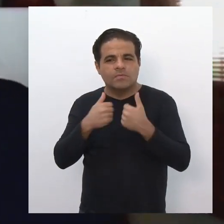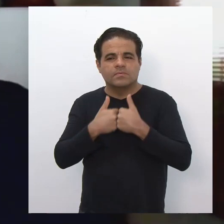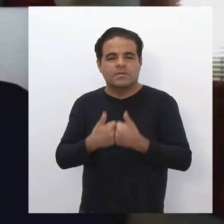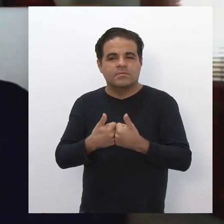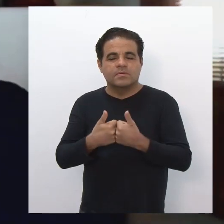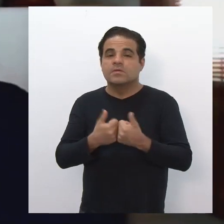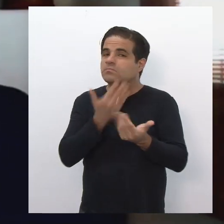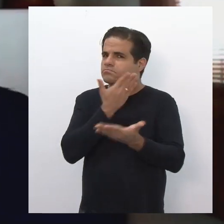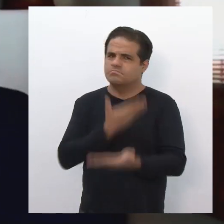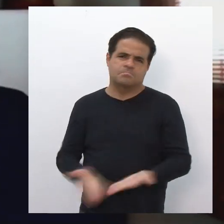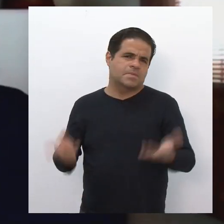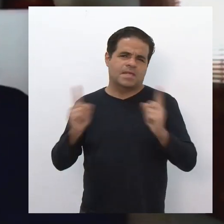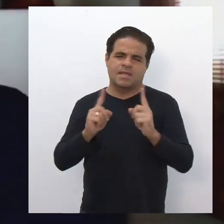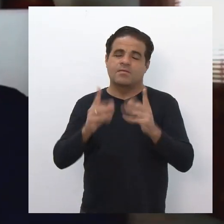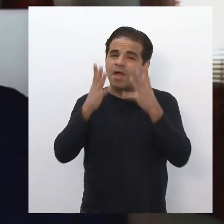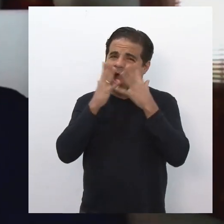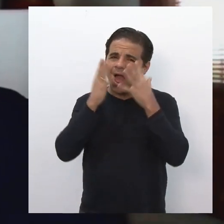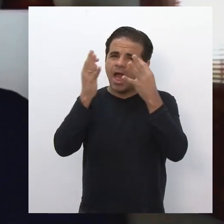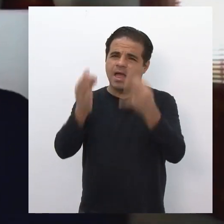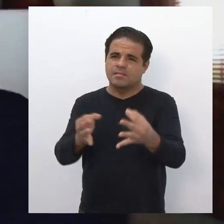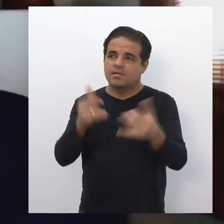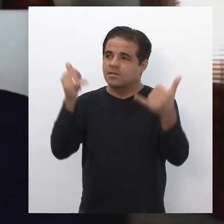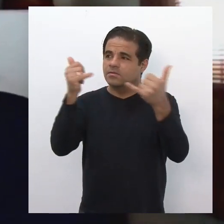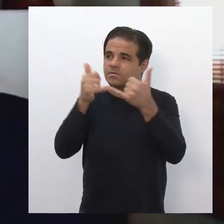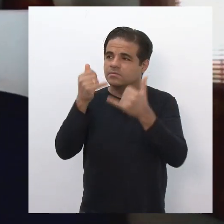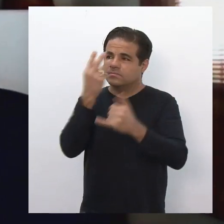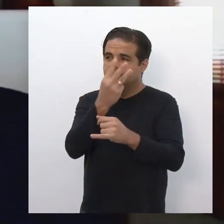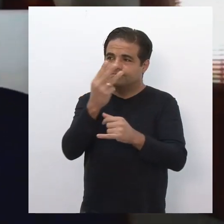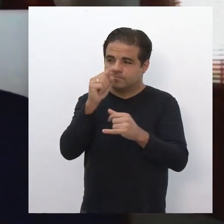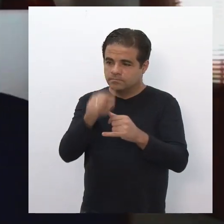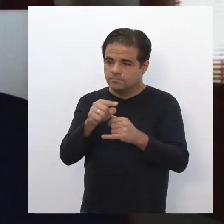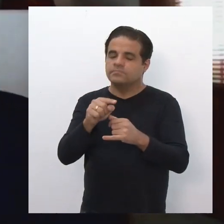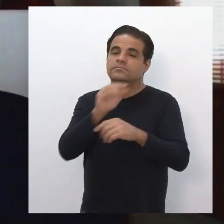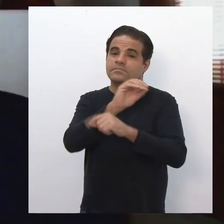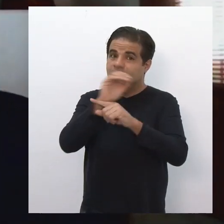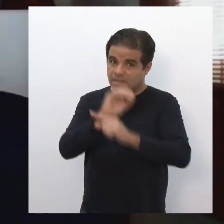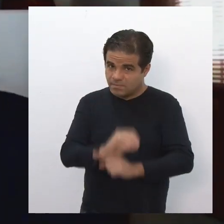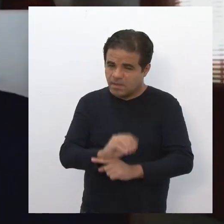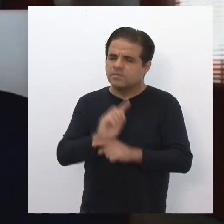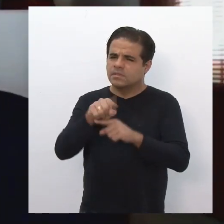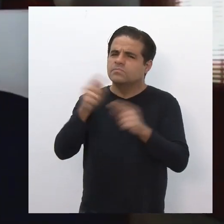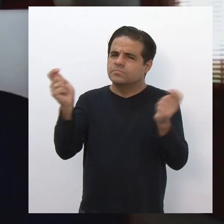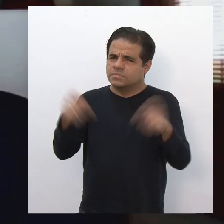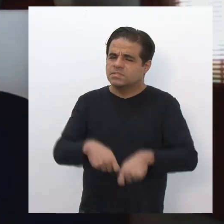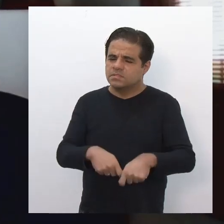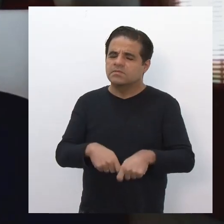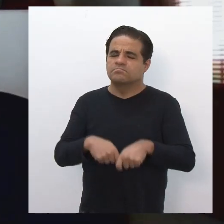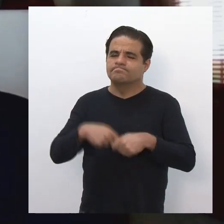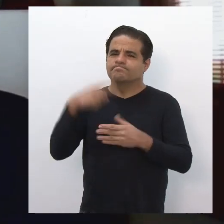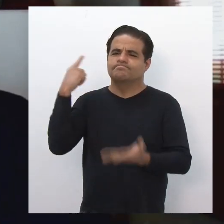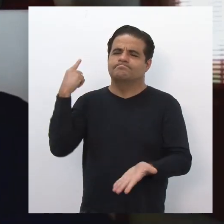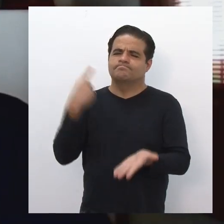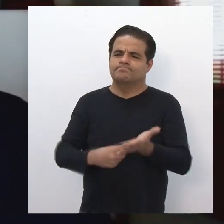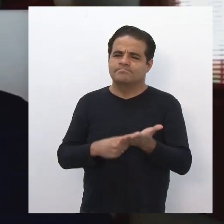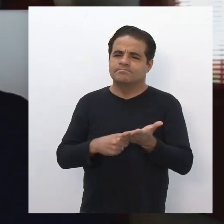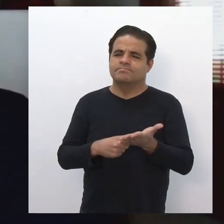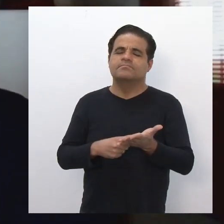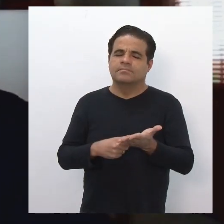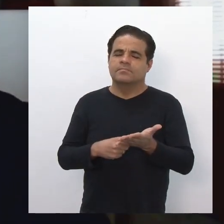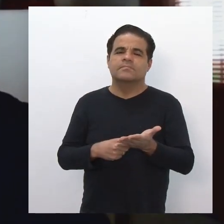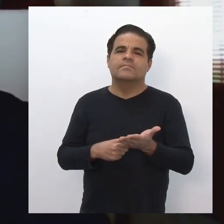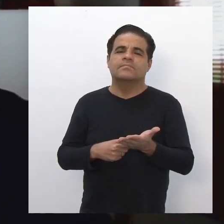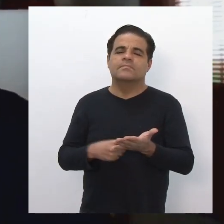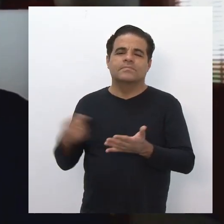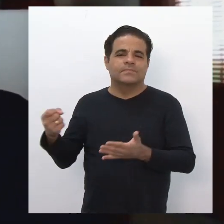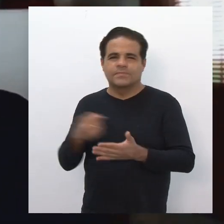E não percam, então fiquem atentos no site da IFAP, que assim que for possível, a gente já marca o